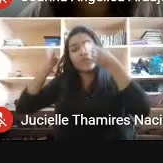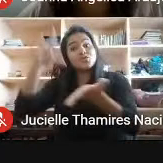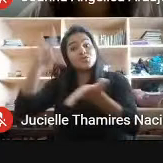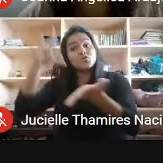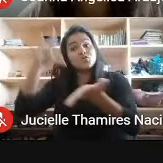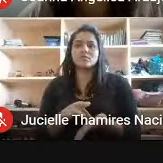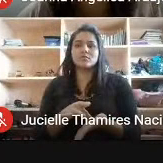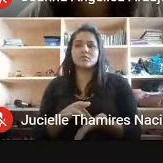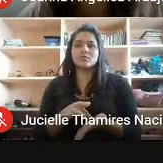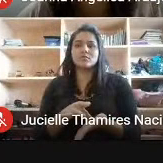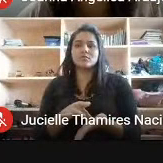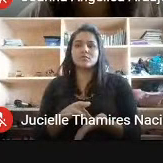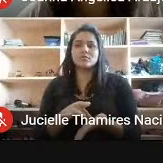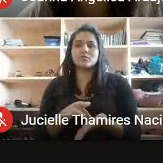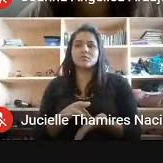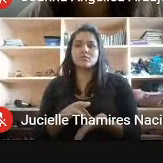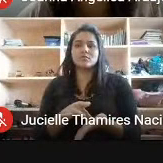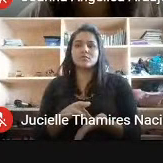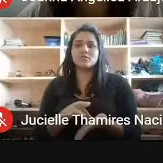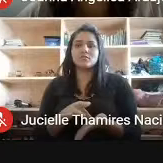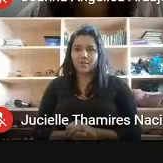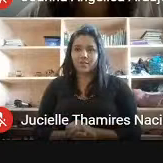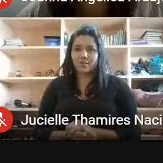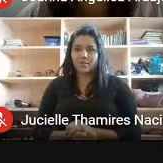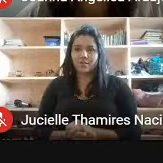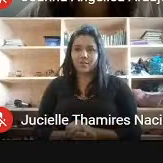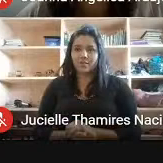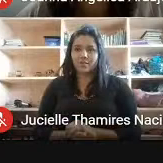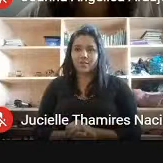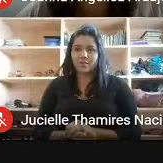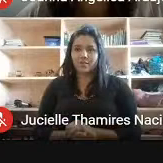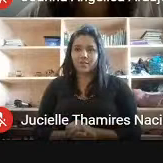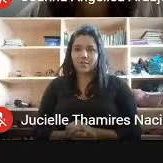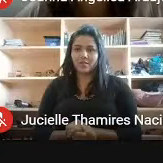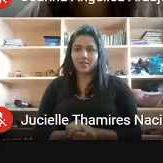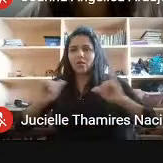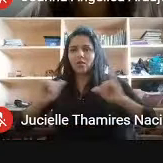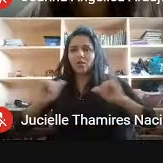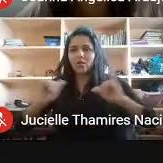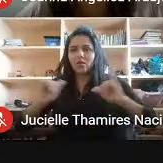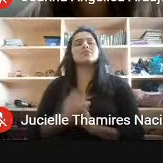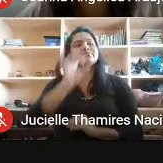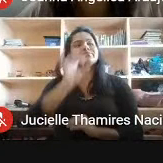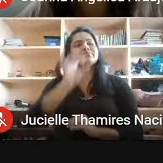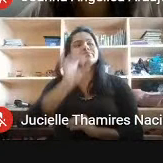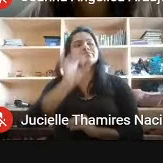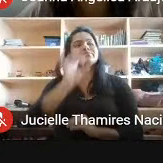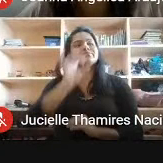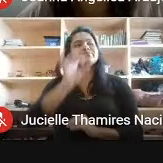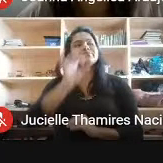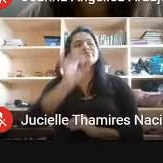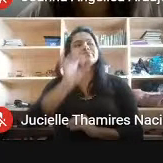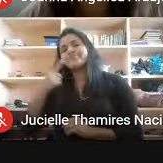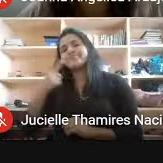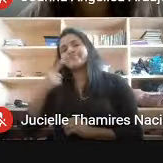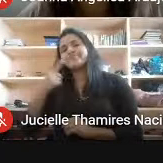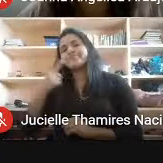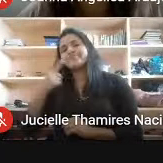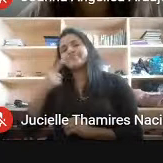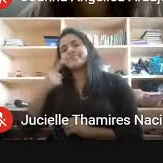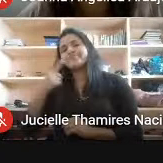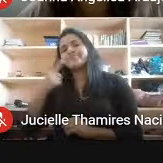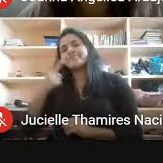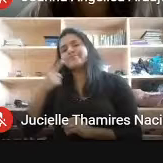nossos convidados, para que eles possam se despedir. Acredito eu que nós já estamos no nosso tempo. Já aproveito para